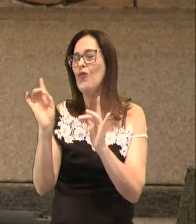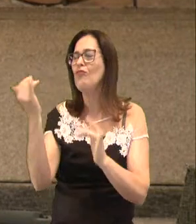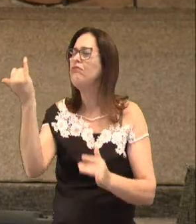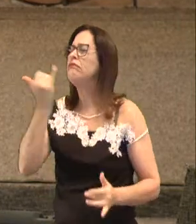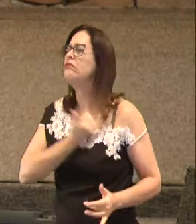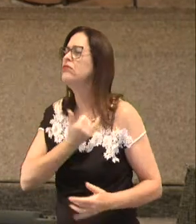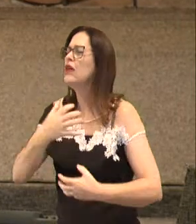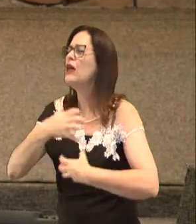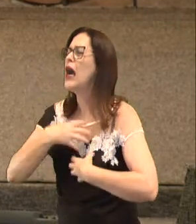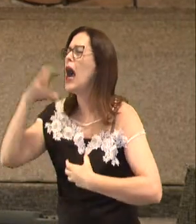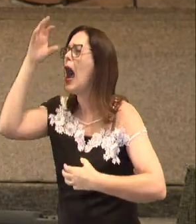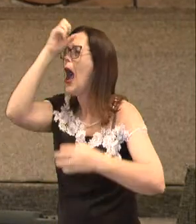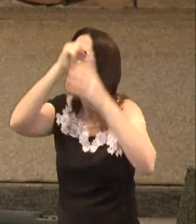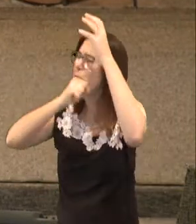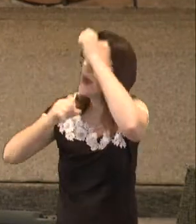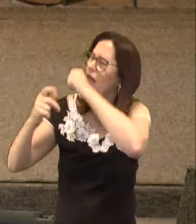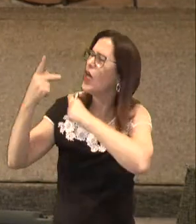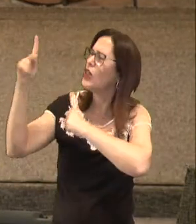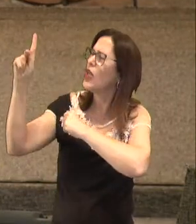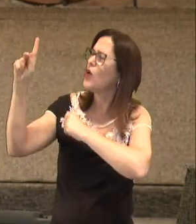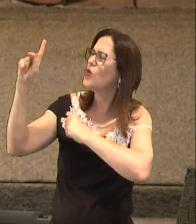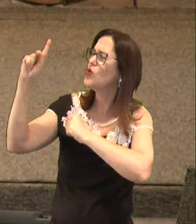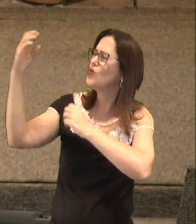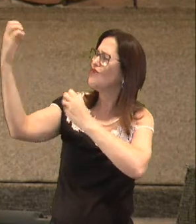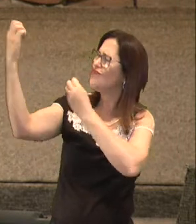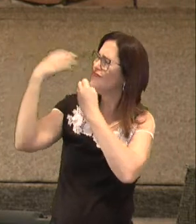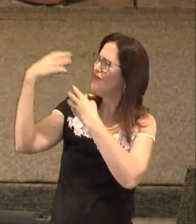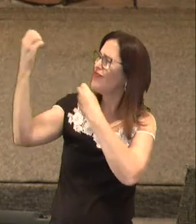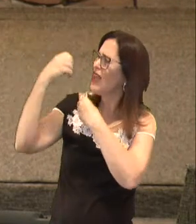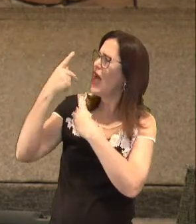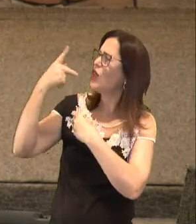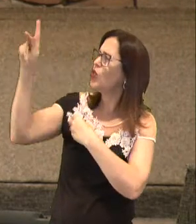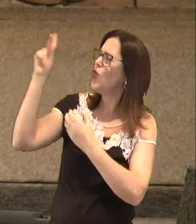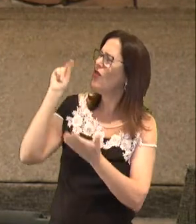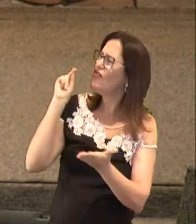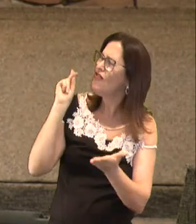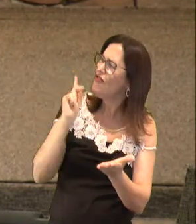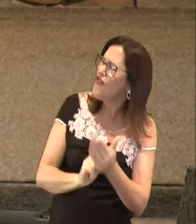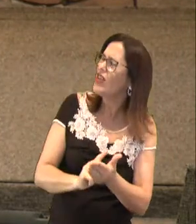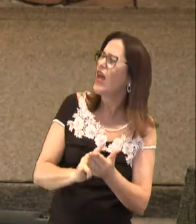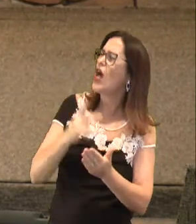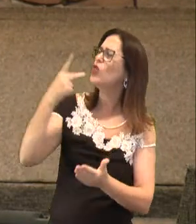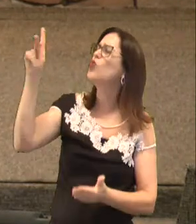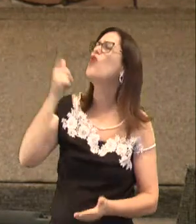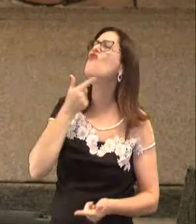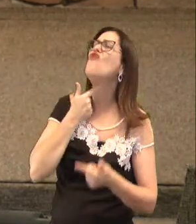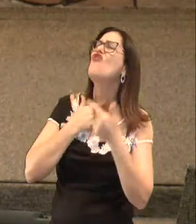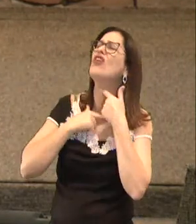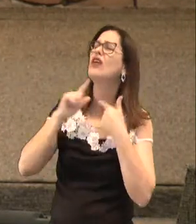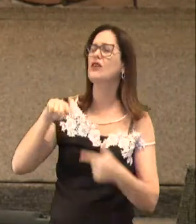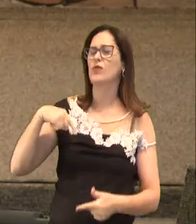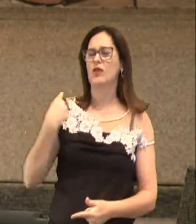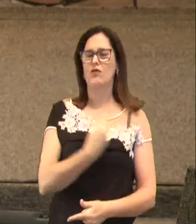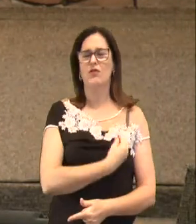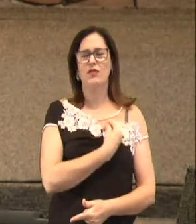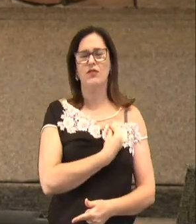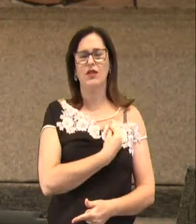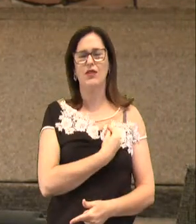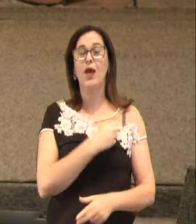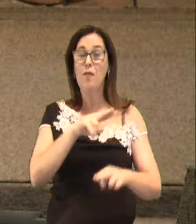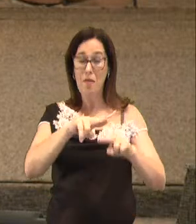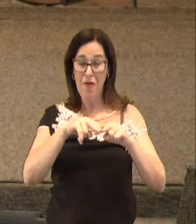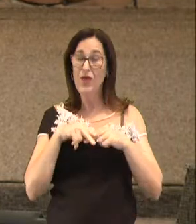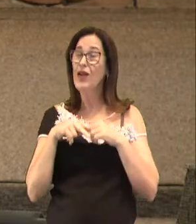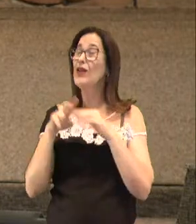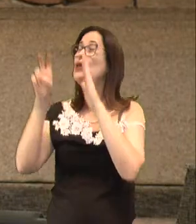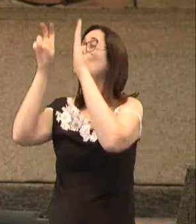Tua voz, aprender os Teus princípios, aprender a Tua verdade, a Tua vontade para as nossas vidas. E é por isso que